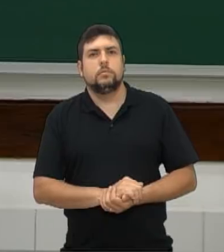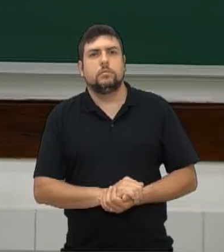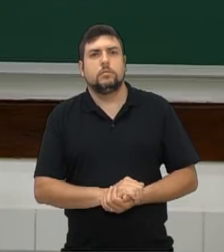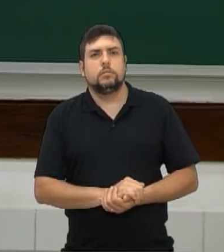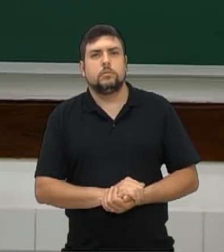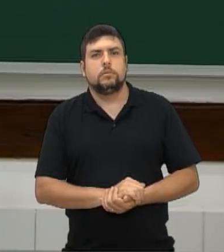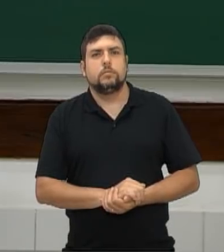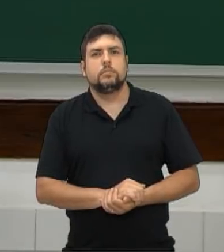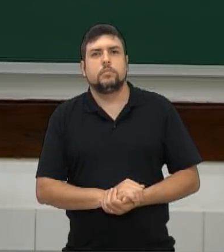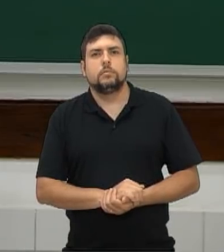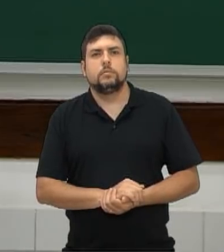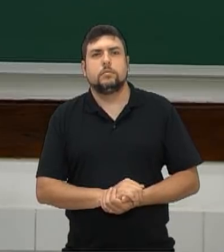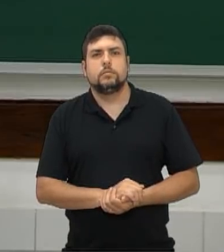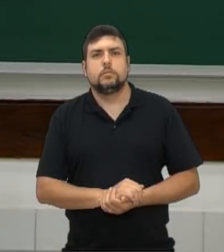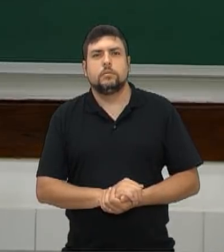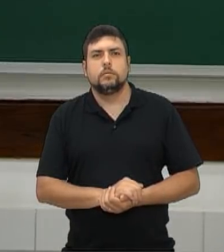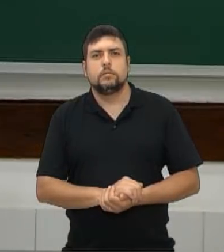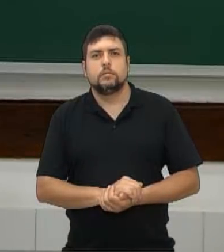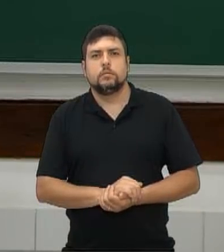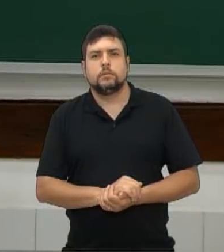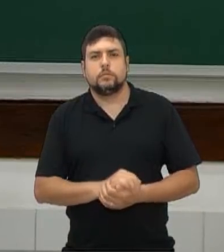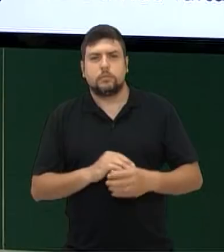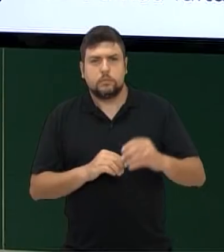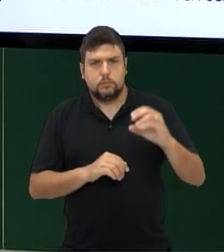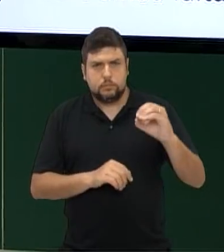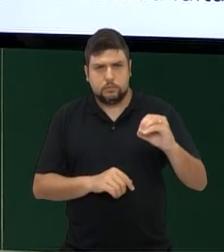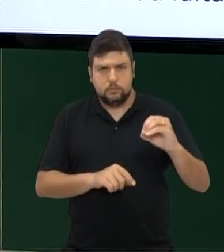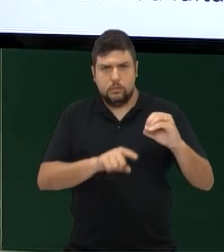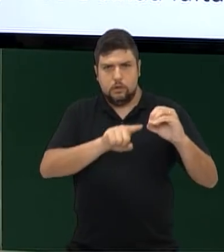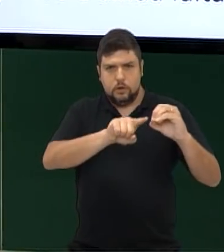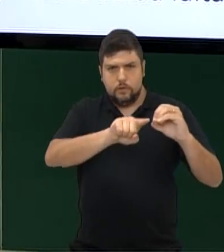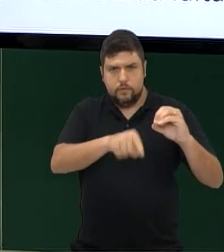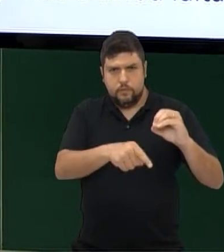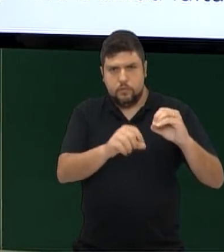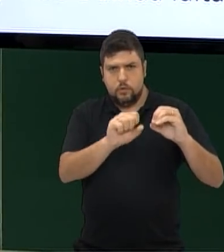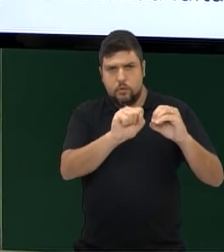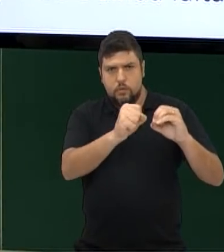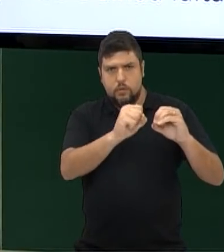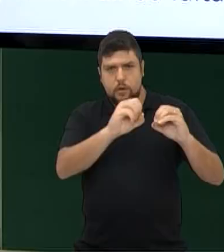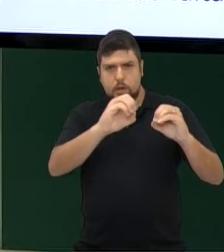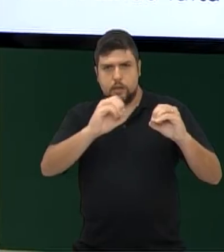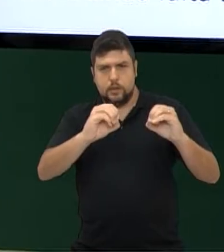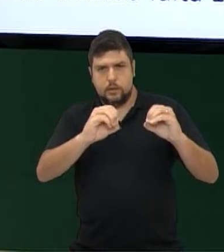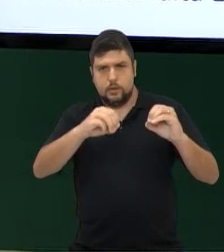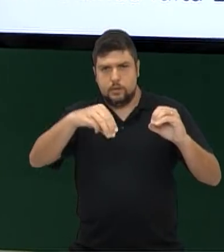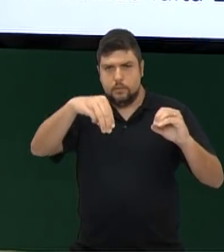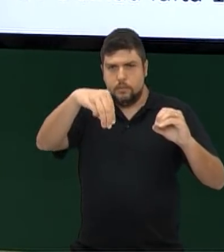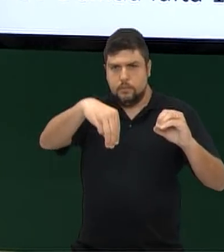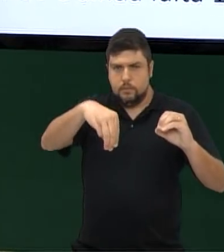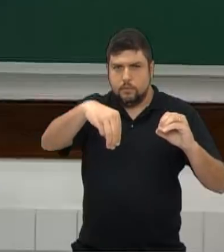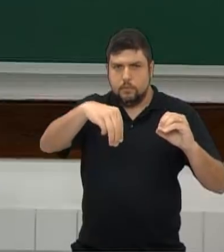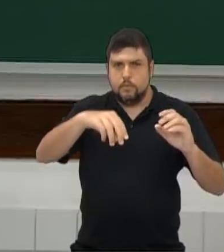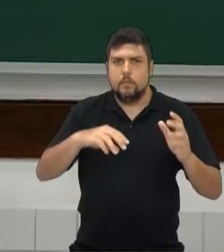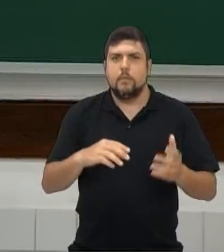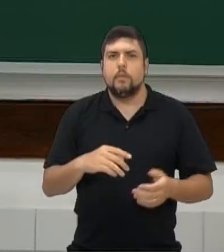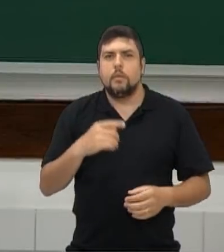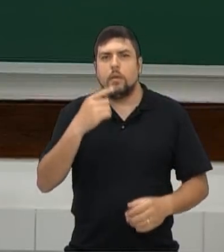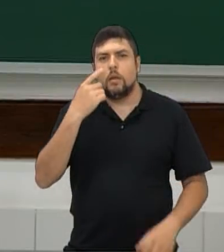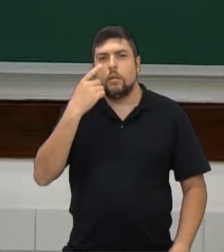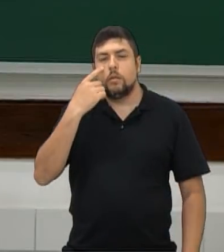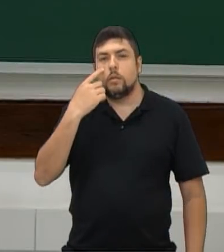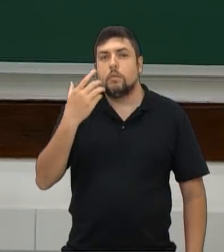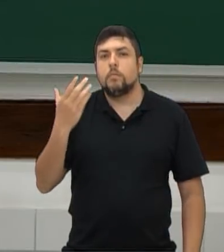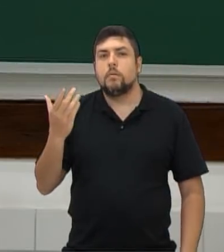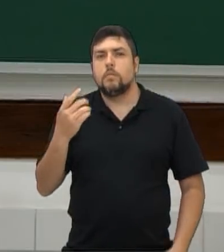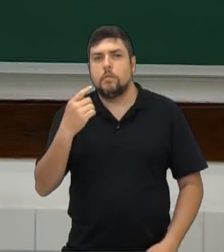0,80 metros, eu estou dizendo que o meu inteiro, ou seja, a minha unidade, está na